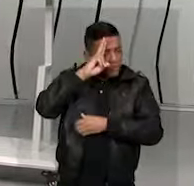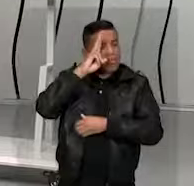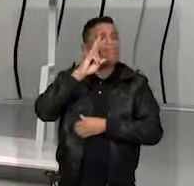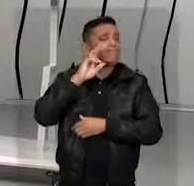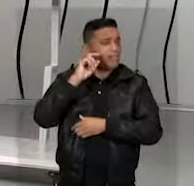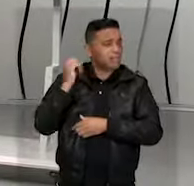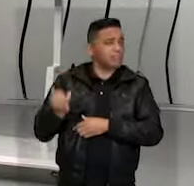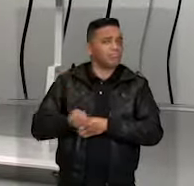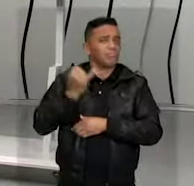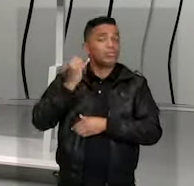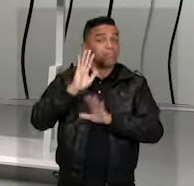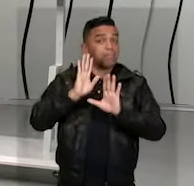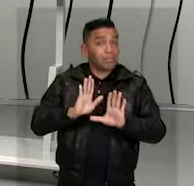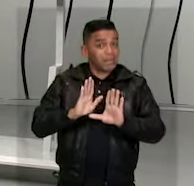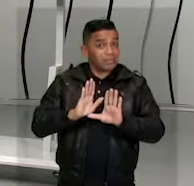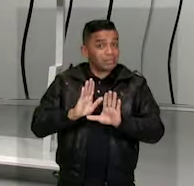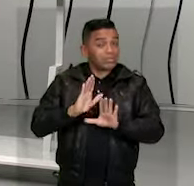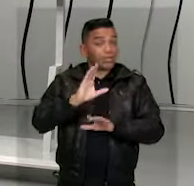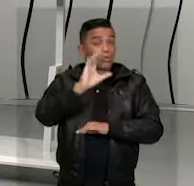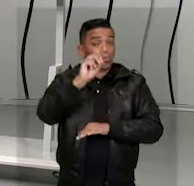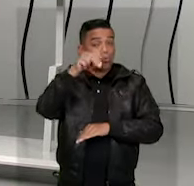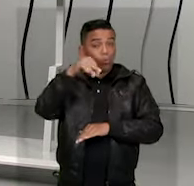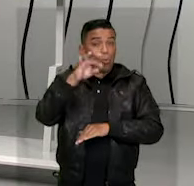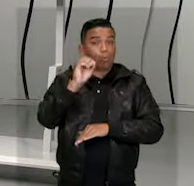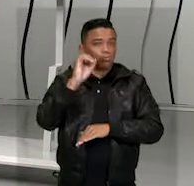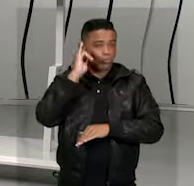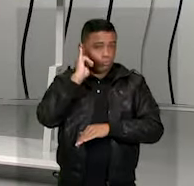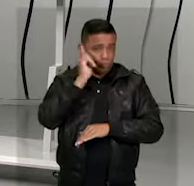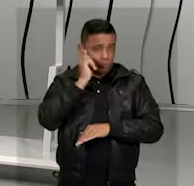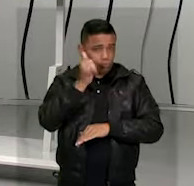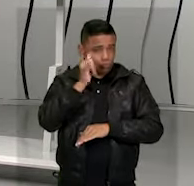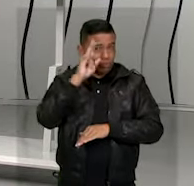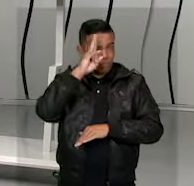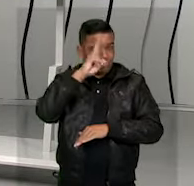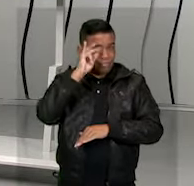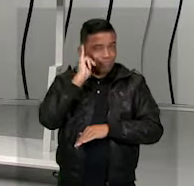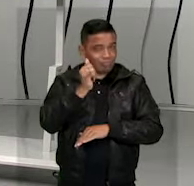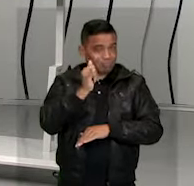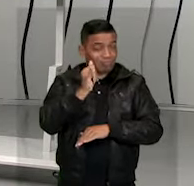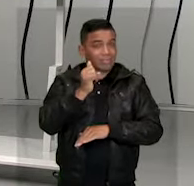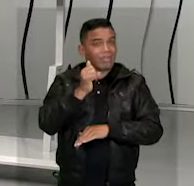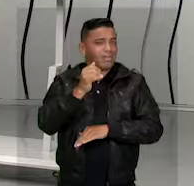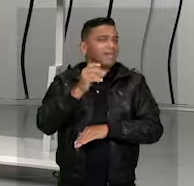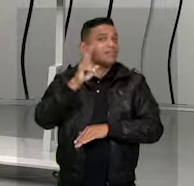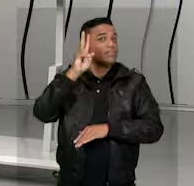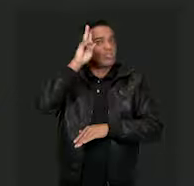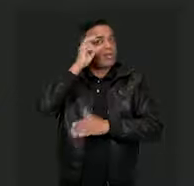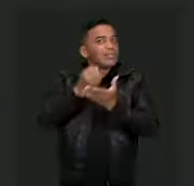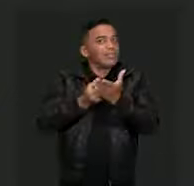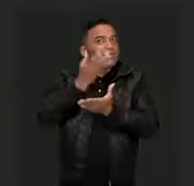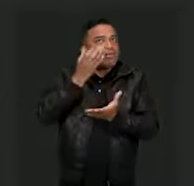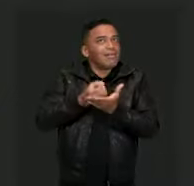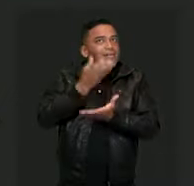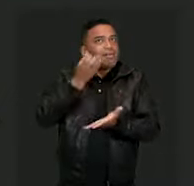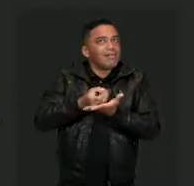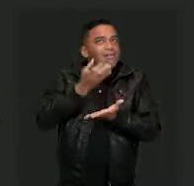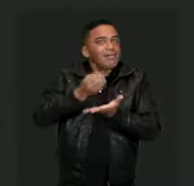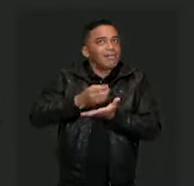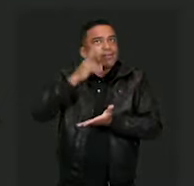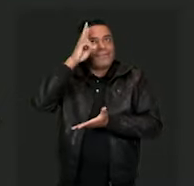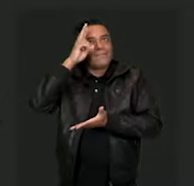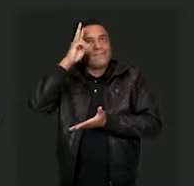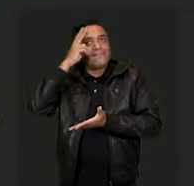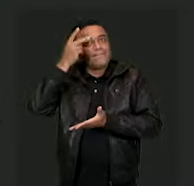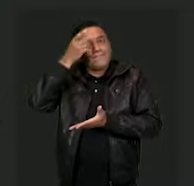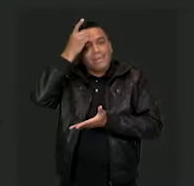no conto, a demarcação nesse tipo de texto, que é o conto ficcional, ela é difusa. O que